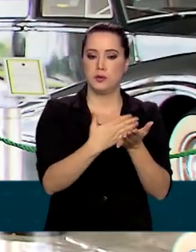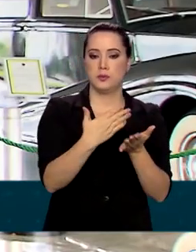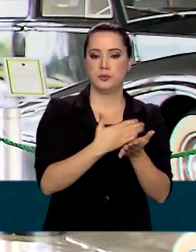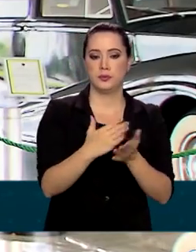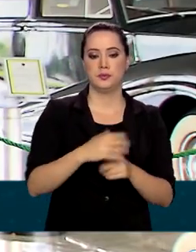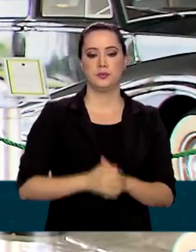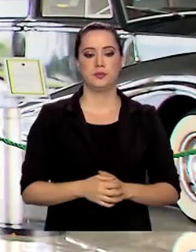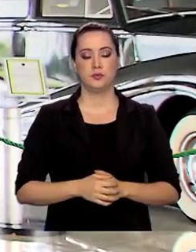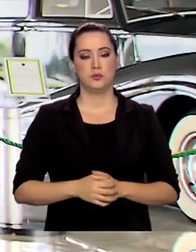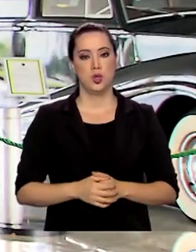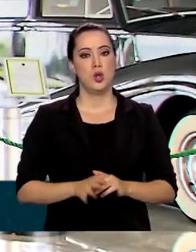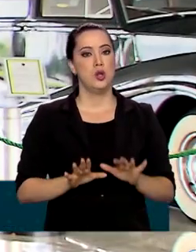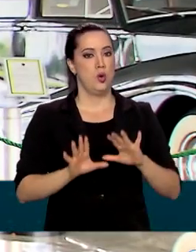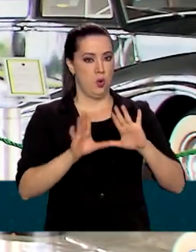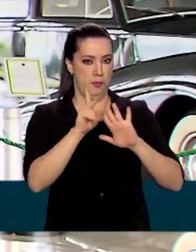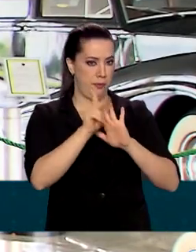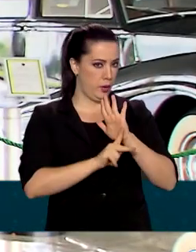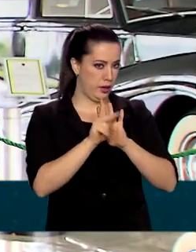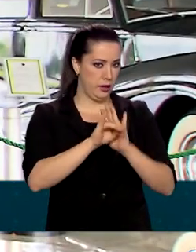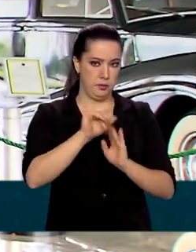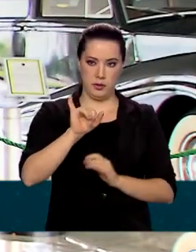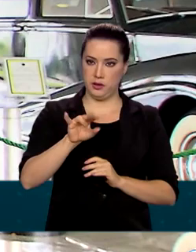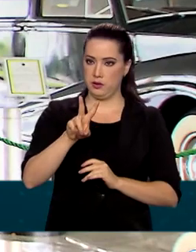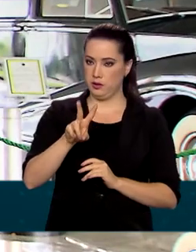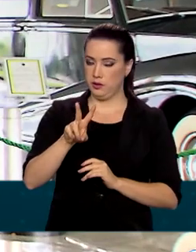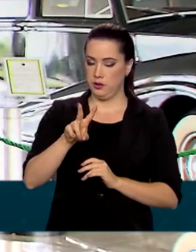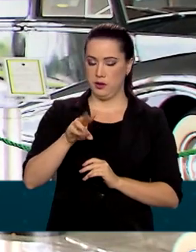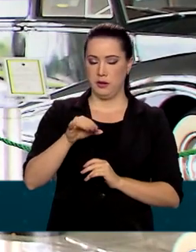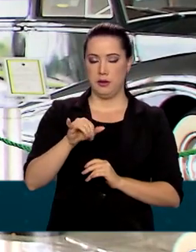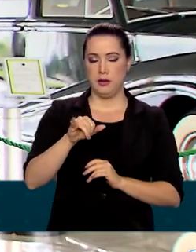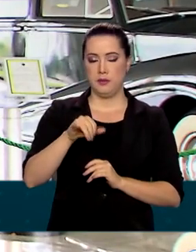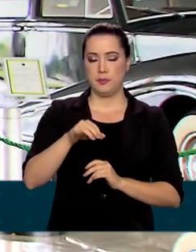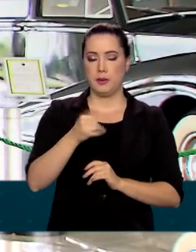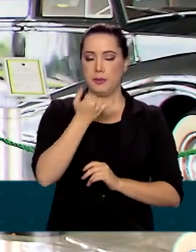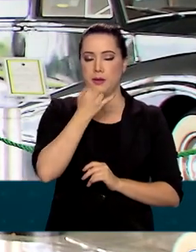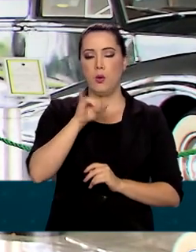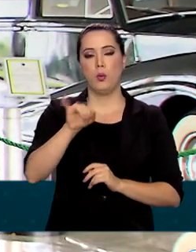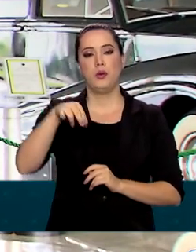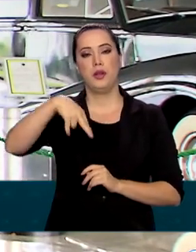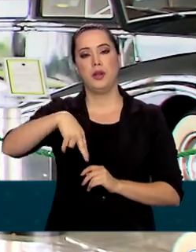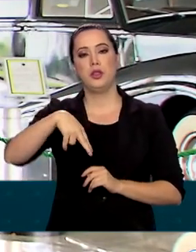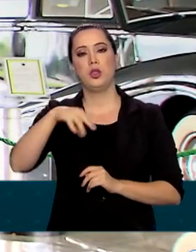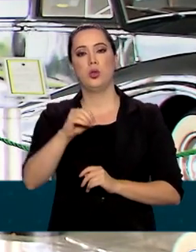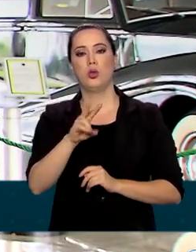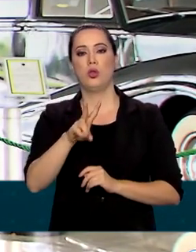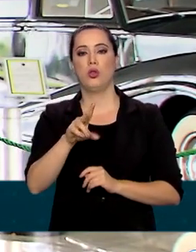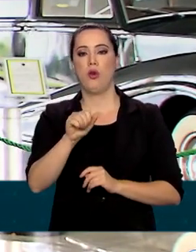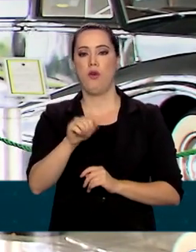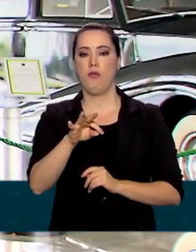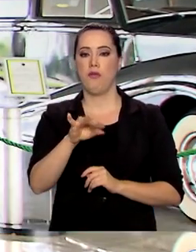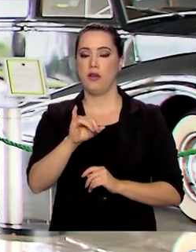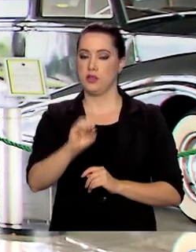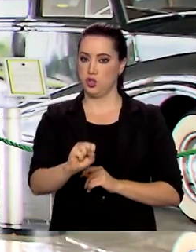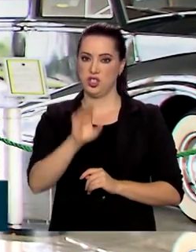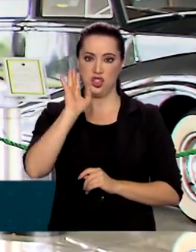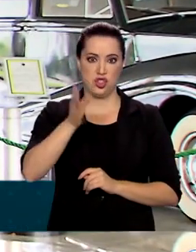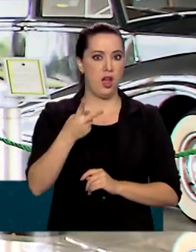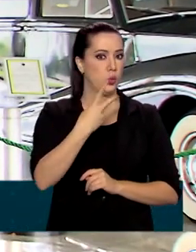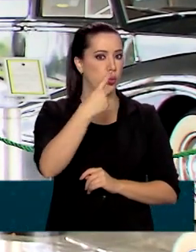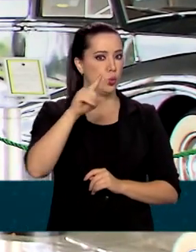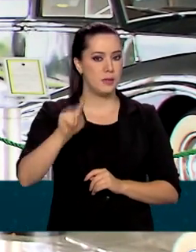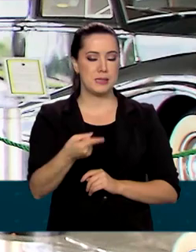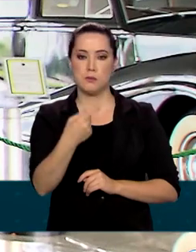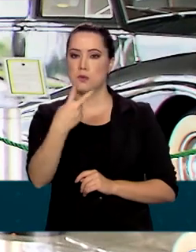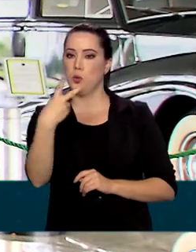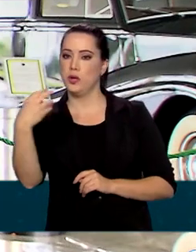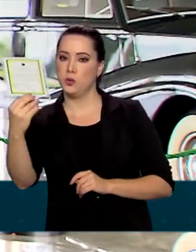Inovativa Brasil foi criada pelo governo federal em 2013. Desde então, mais de 2.200 startups passaram pelo